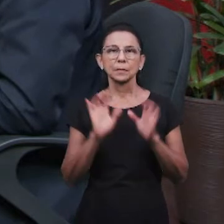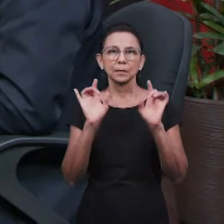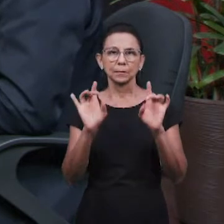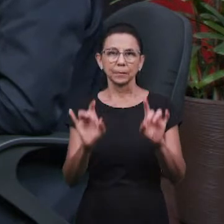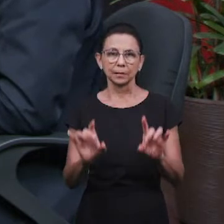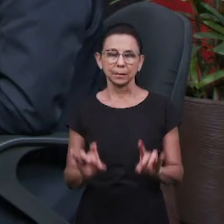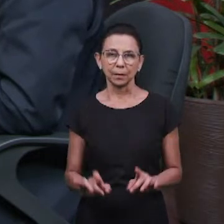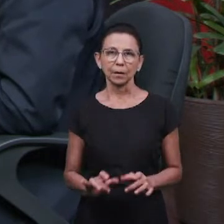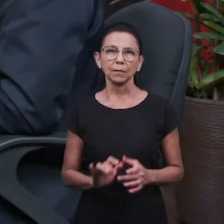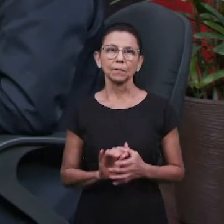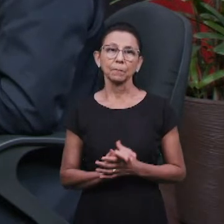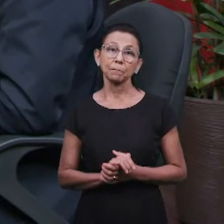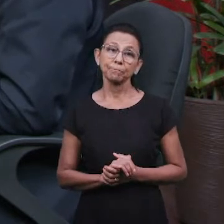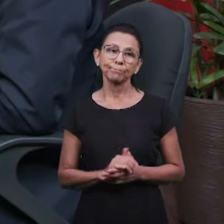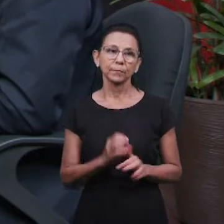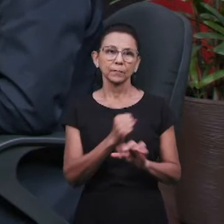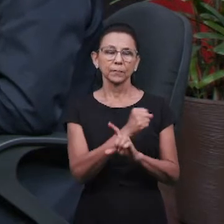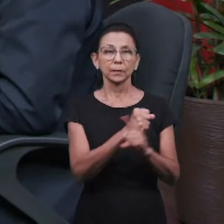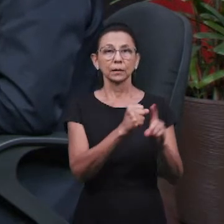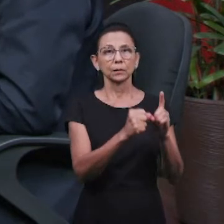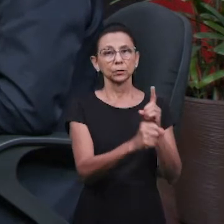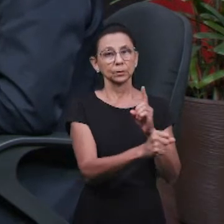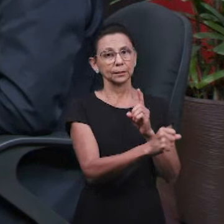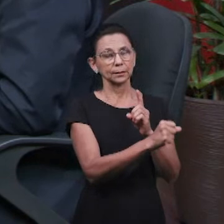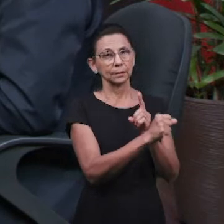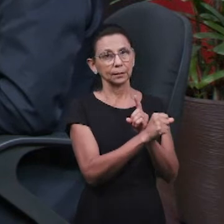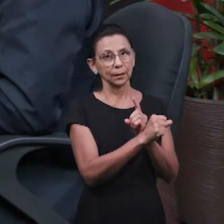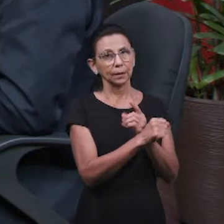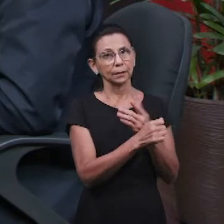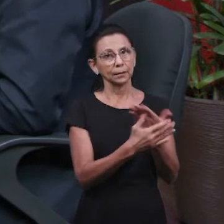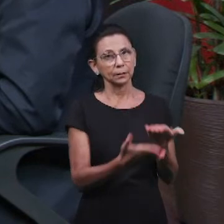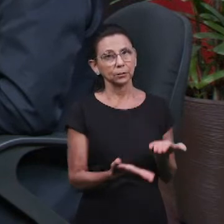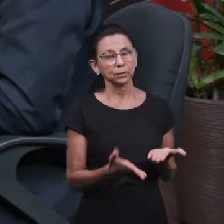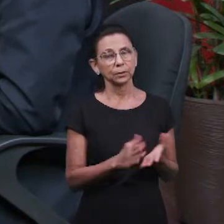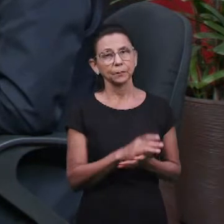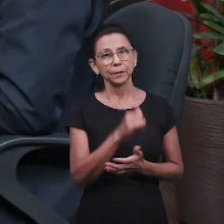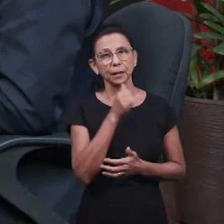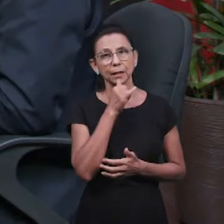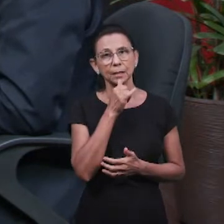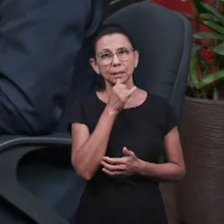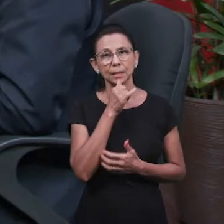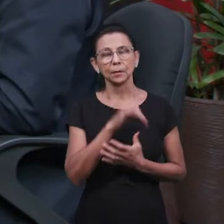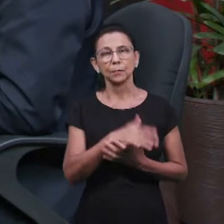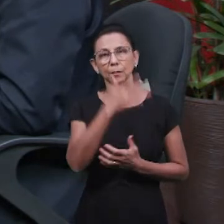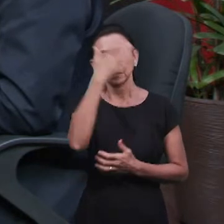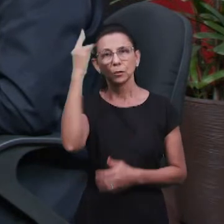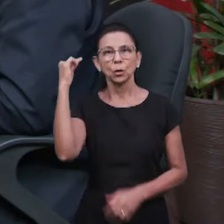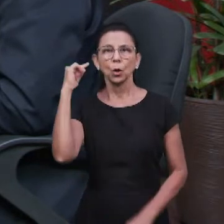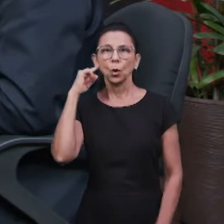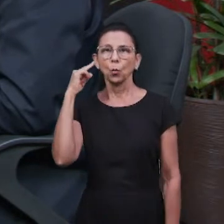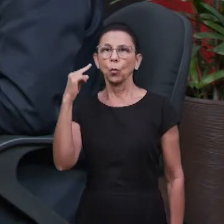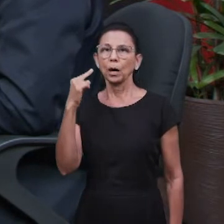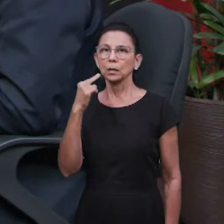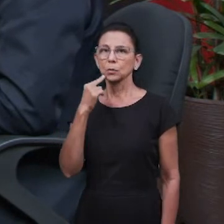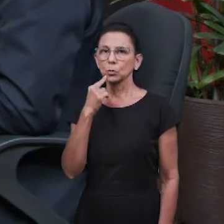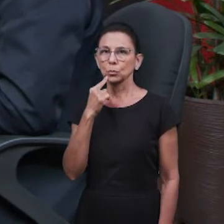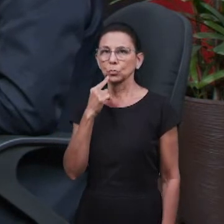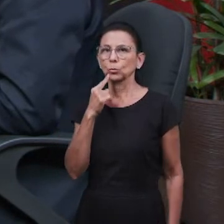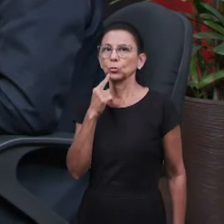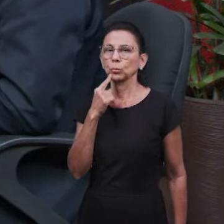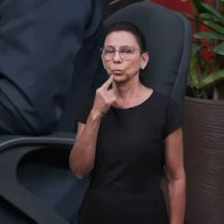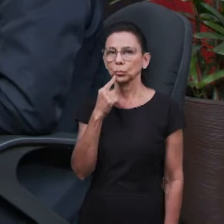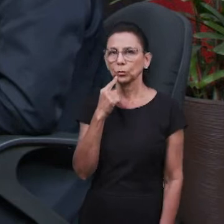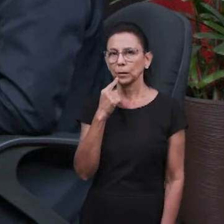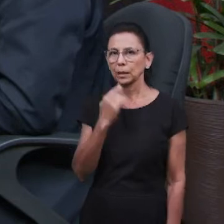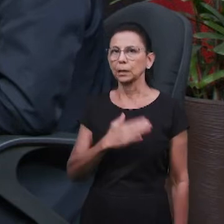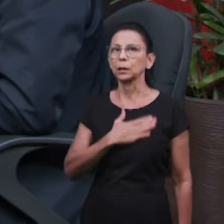como lidar com isso, né? Nós comentávamos, né? O surdo gosta de ser chamado de surdo, mas o cego não gosta de ser